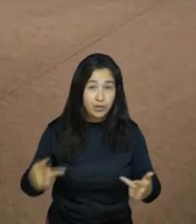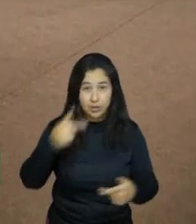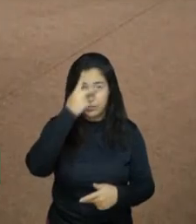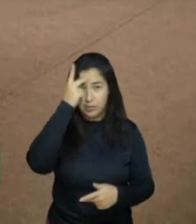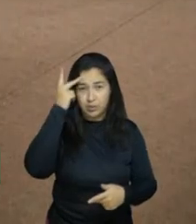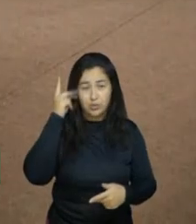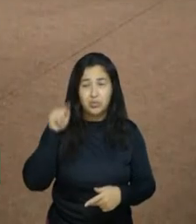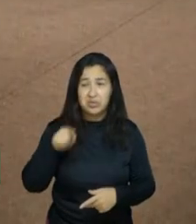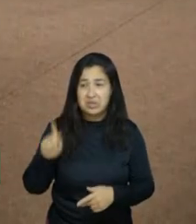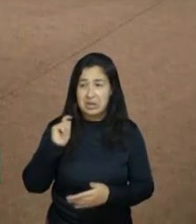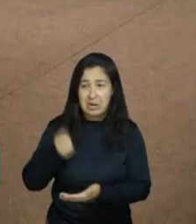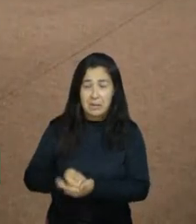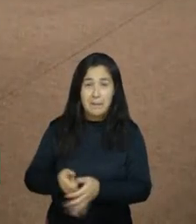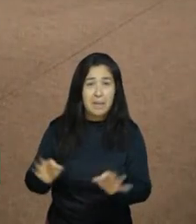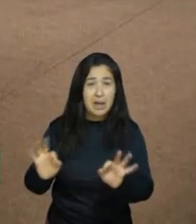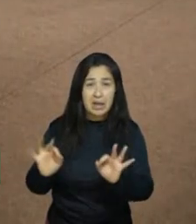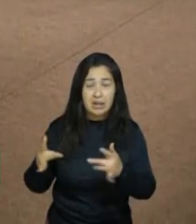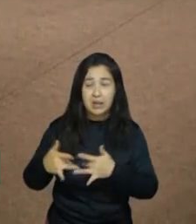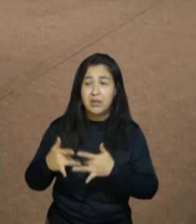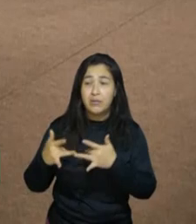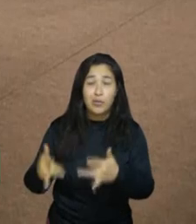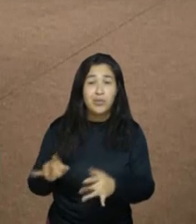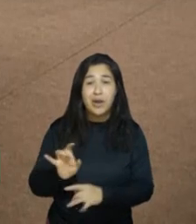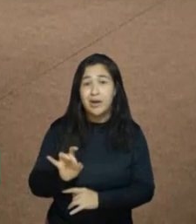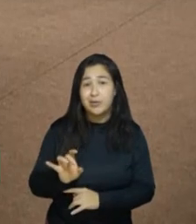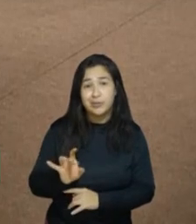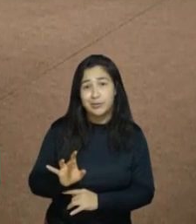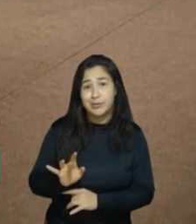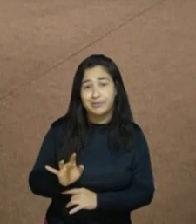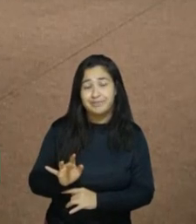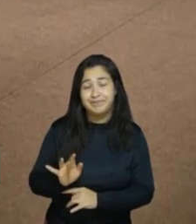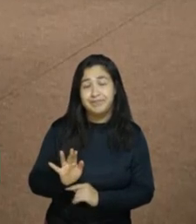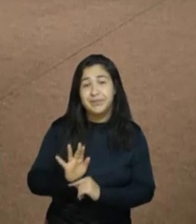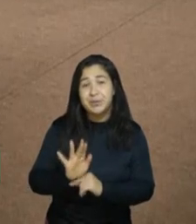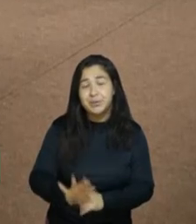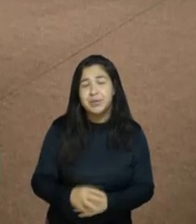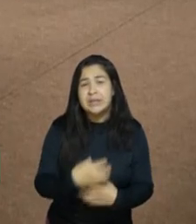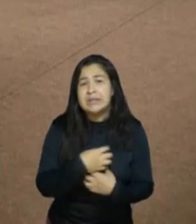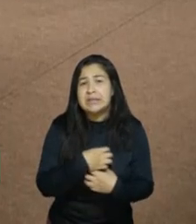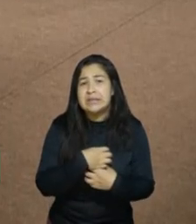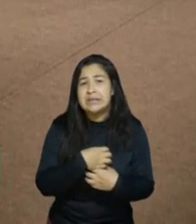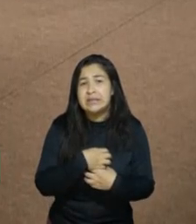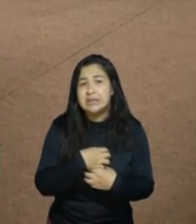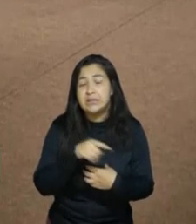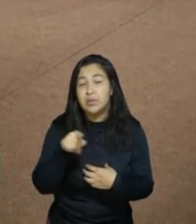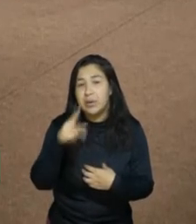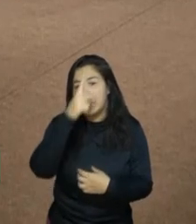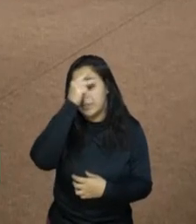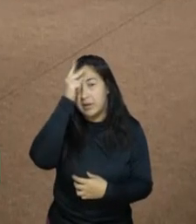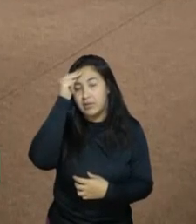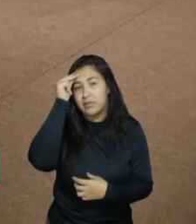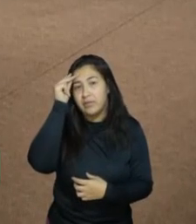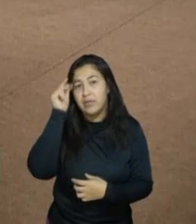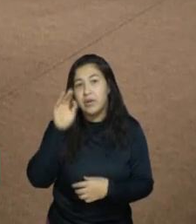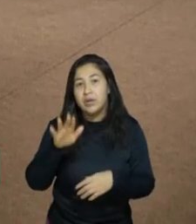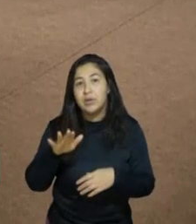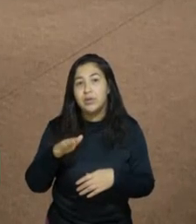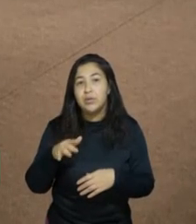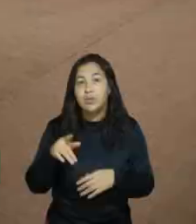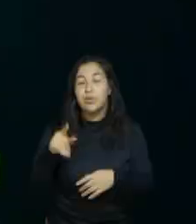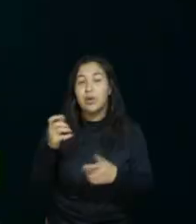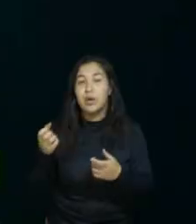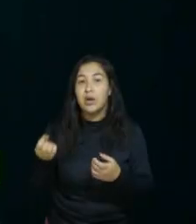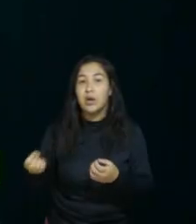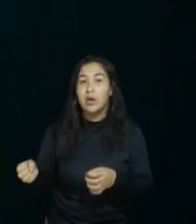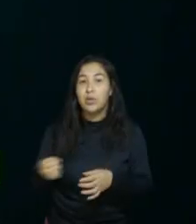feito muito pelo Hospital Santo Antônio. E eu cito aqui algo que, inclusive, o prefeito citou, uma nova torre que vamos construir no Hospital